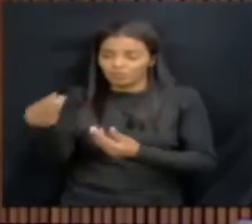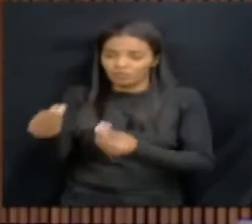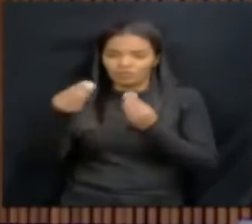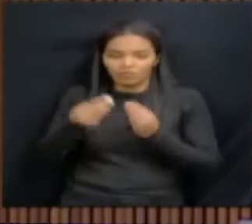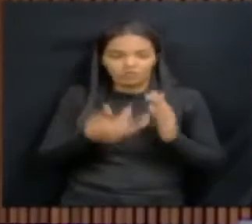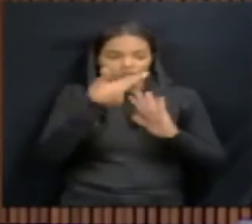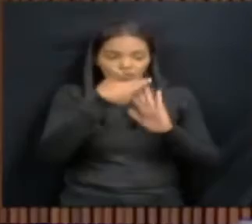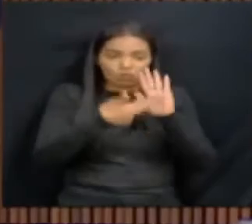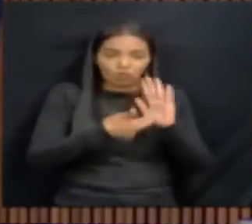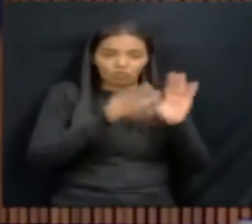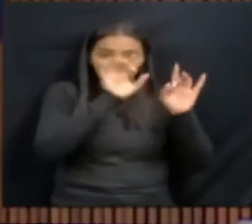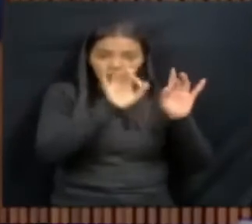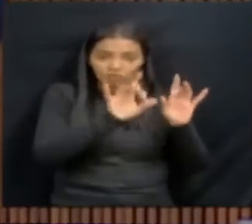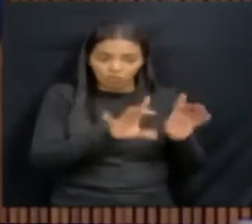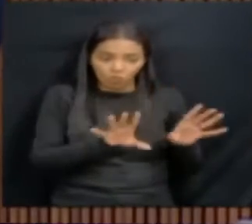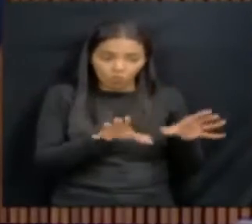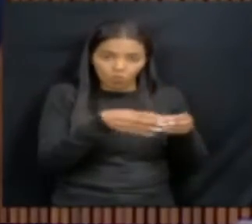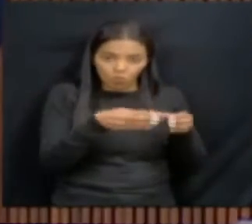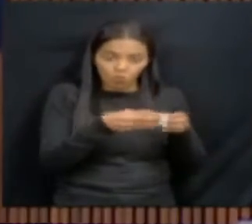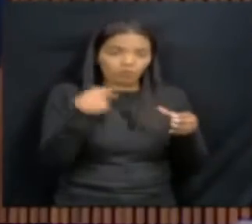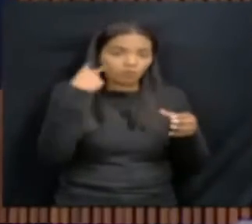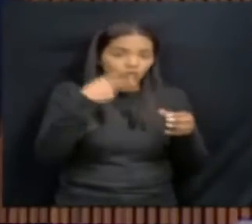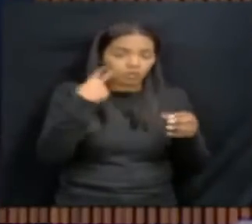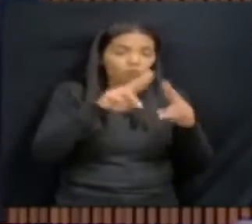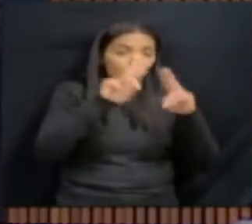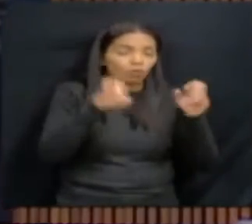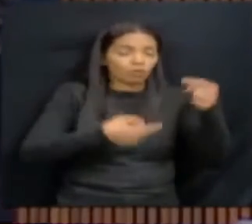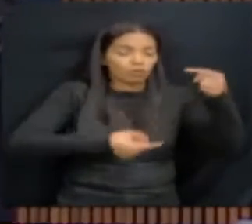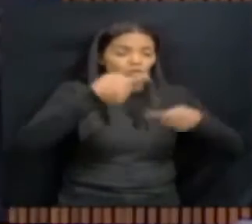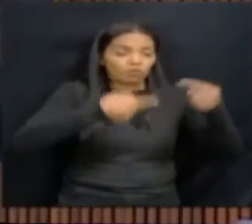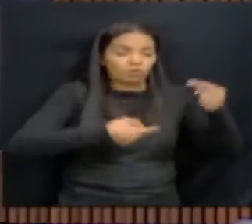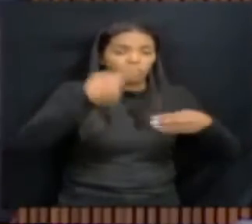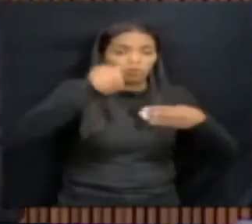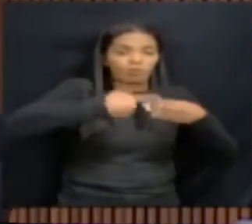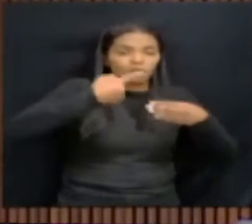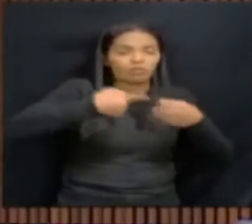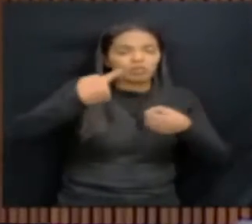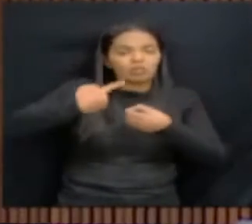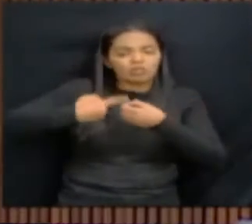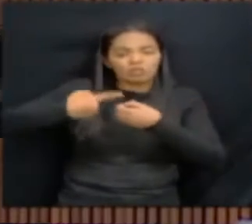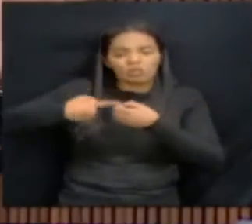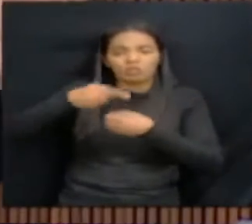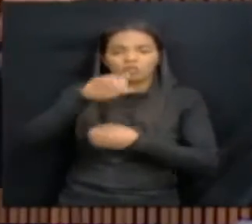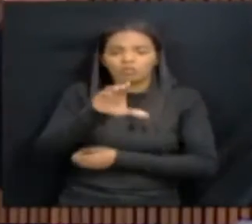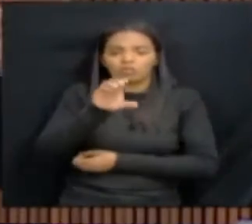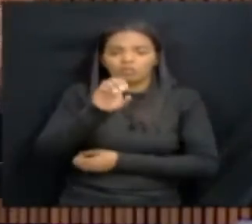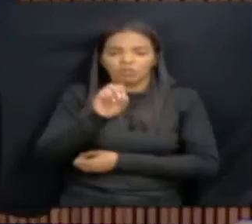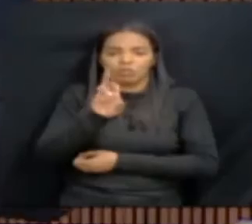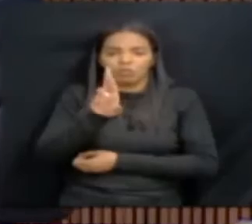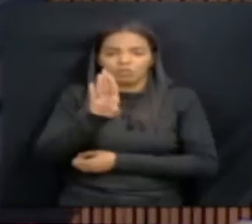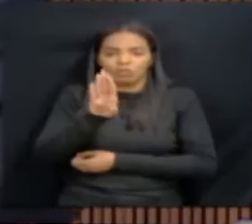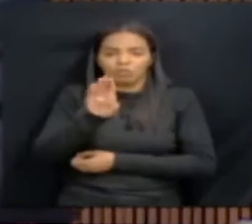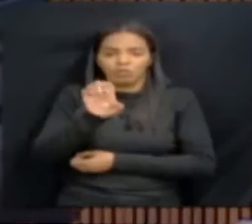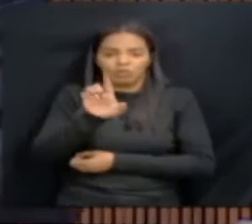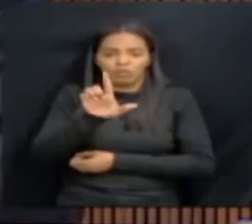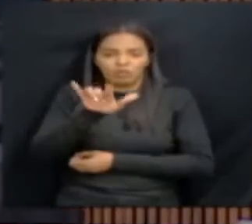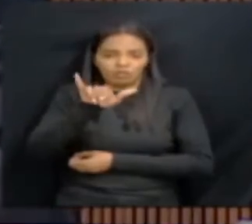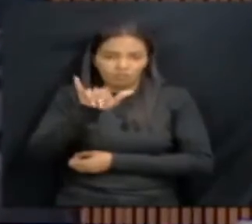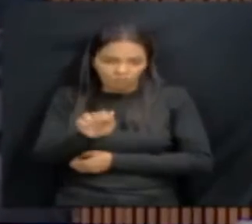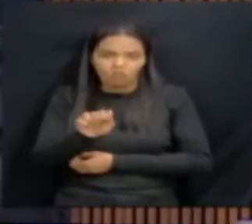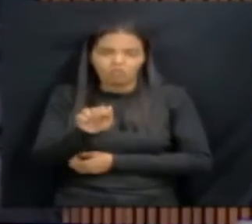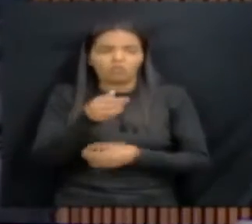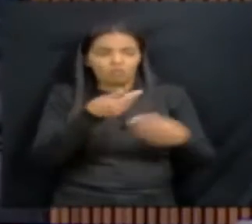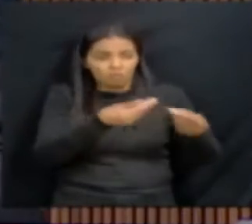de Representação Mista para tratar do pedágio no Paraná, da cidade de Corbélia, onde pede a tarifa zero para os